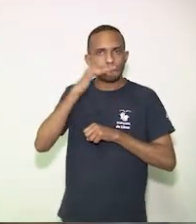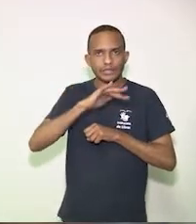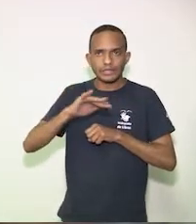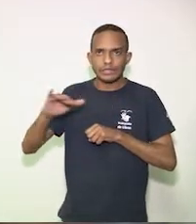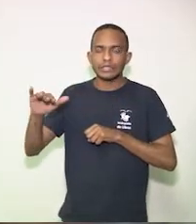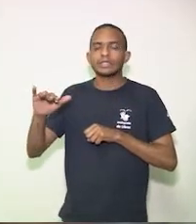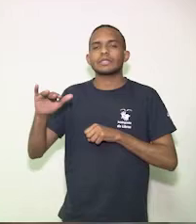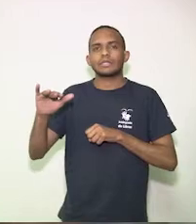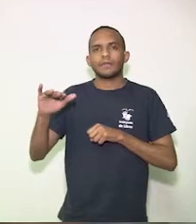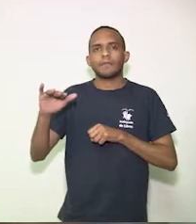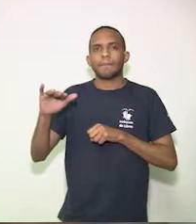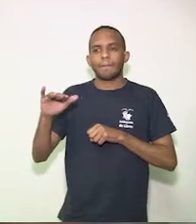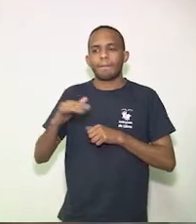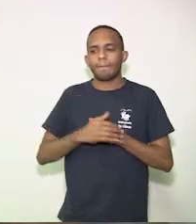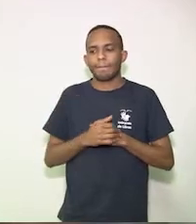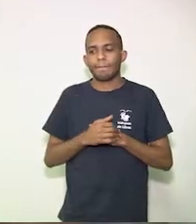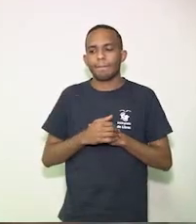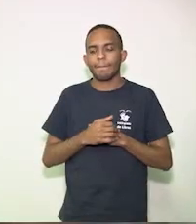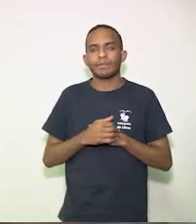pediátrica.